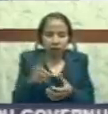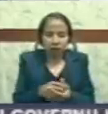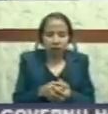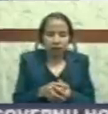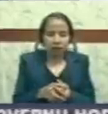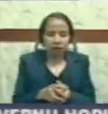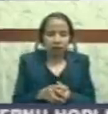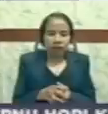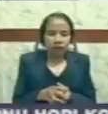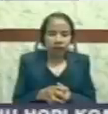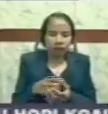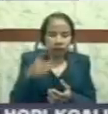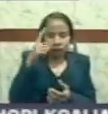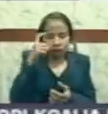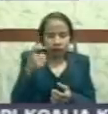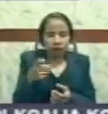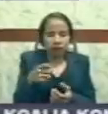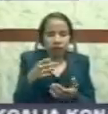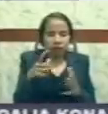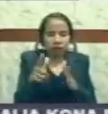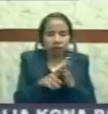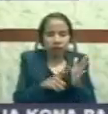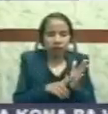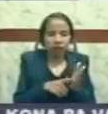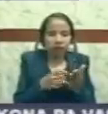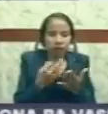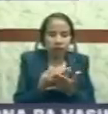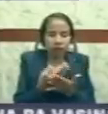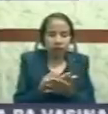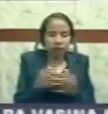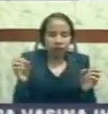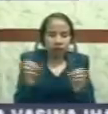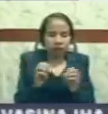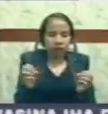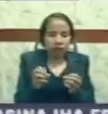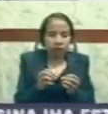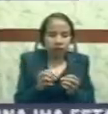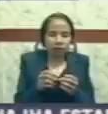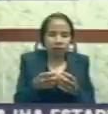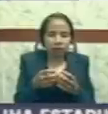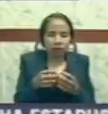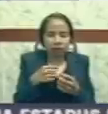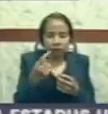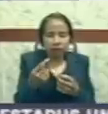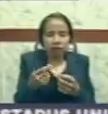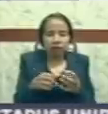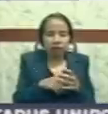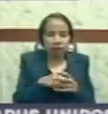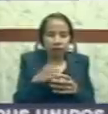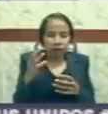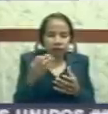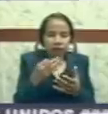Nem é que a legislação financeira lá proíbe a tal programa e lá proíbe mesmo a tal órgão